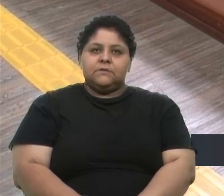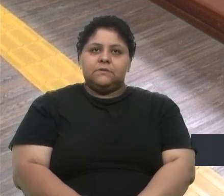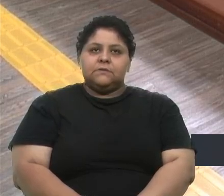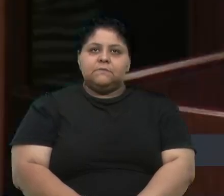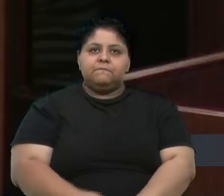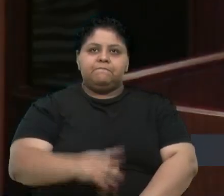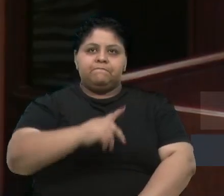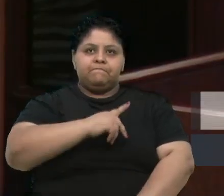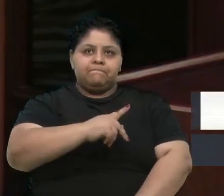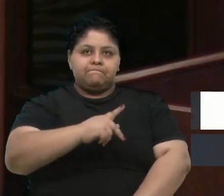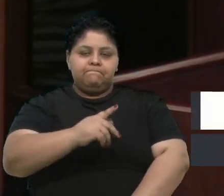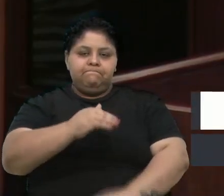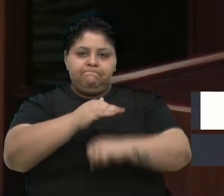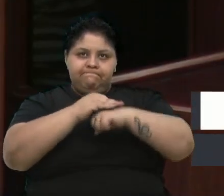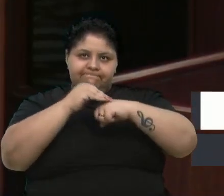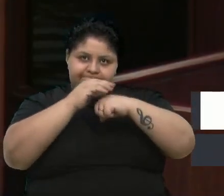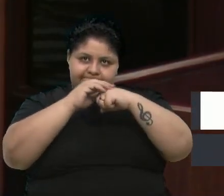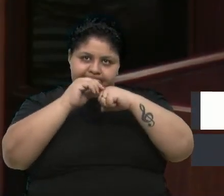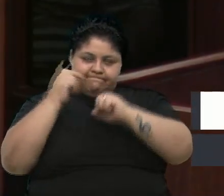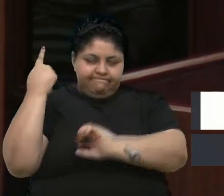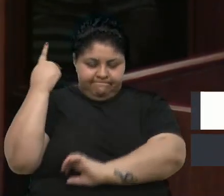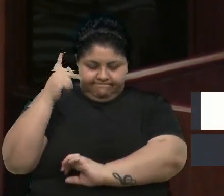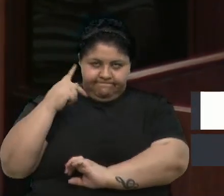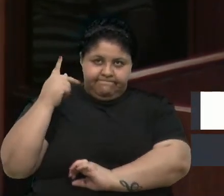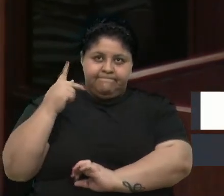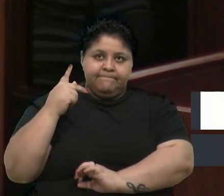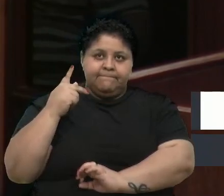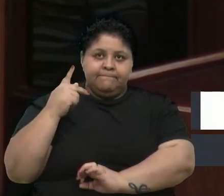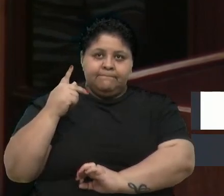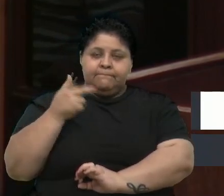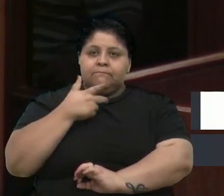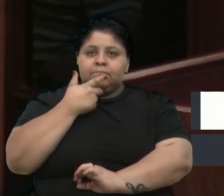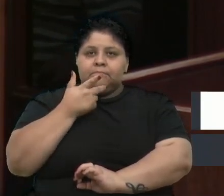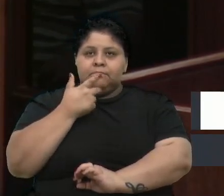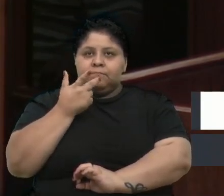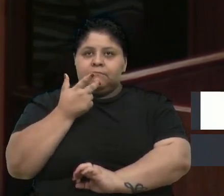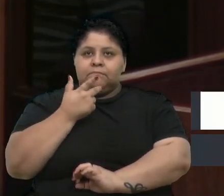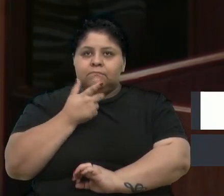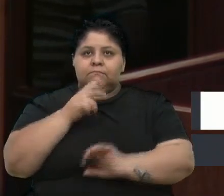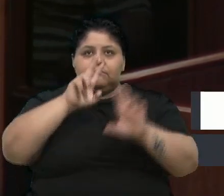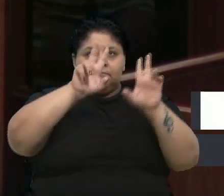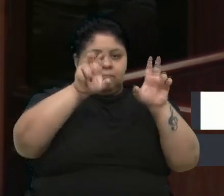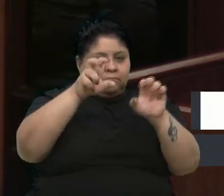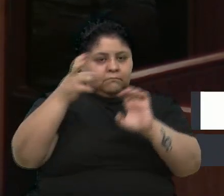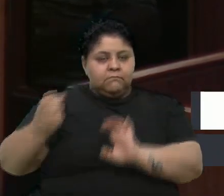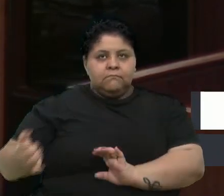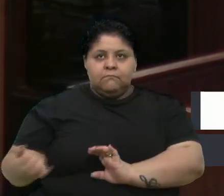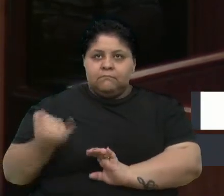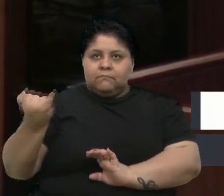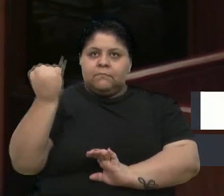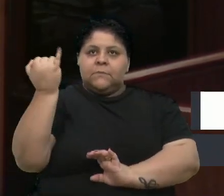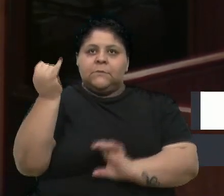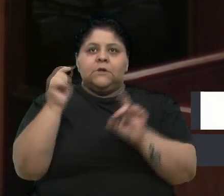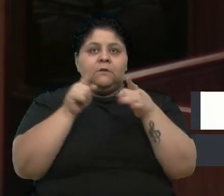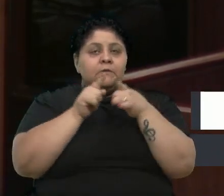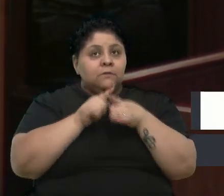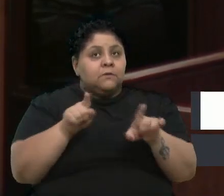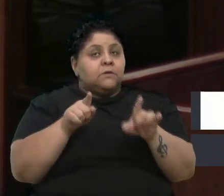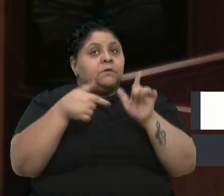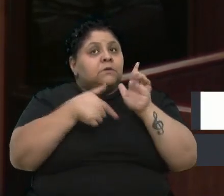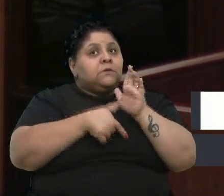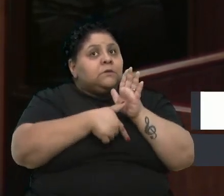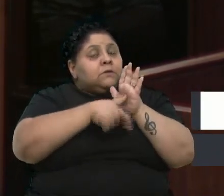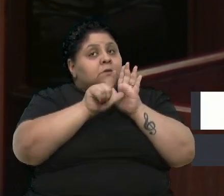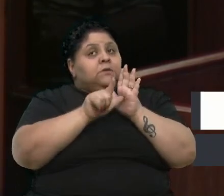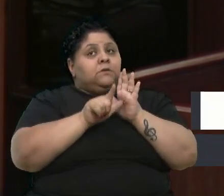Senhor presidente, queridos colegas, eu trago aqui uma matéria importante, mas